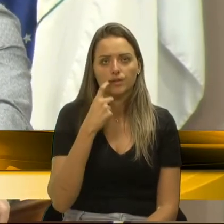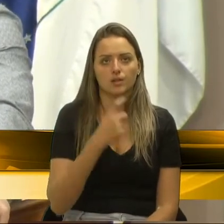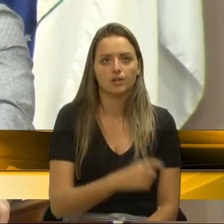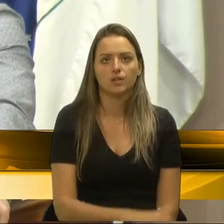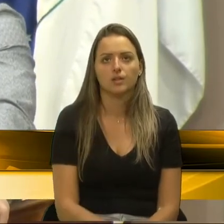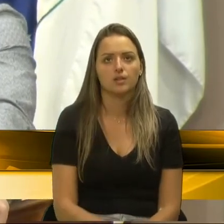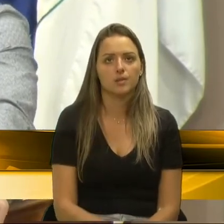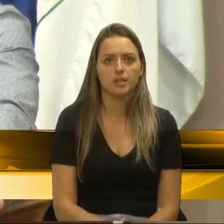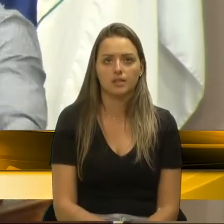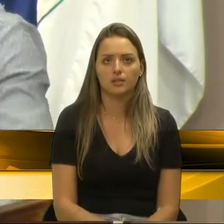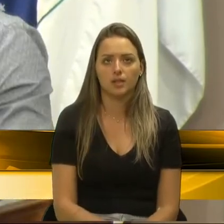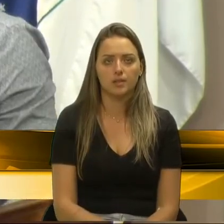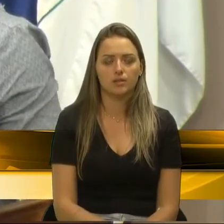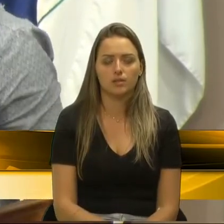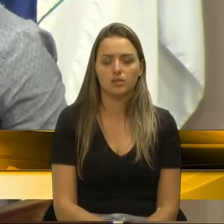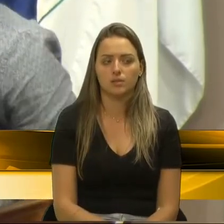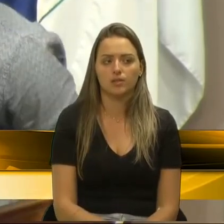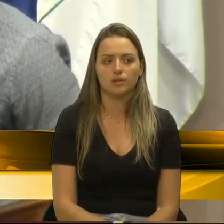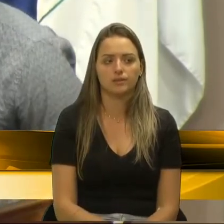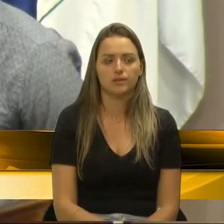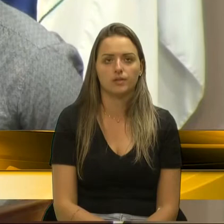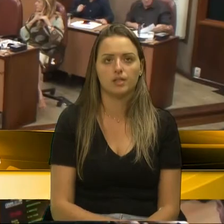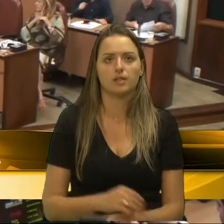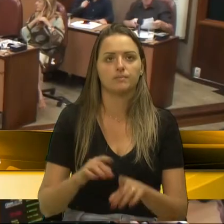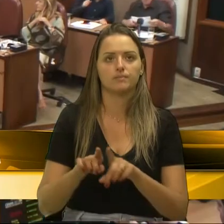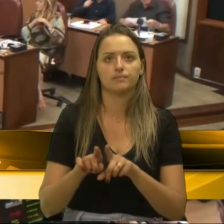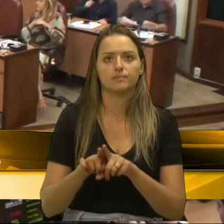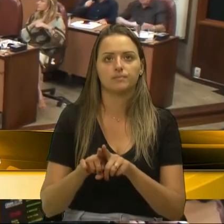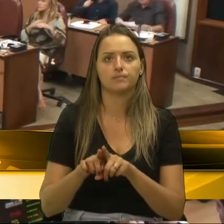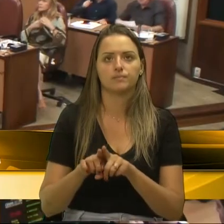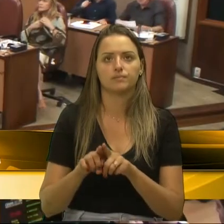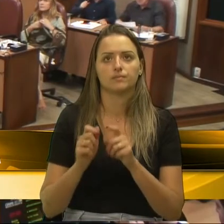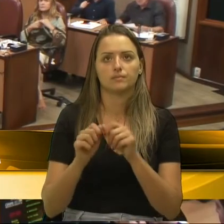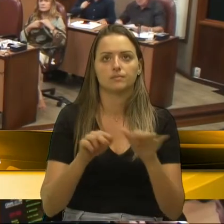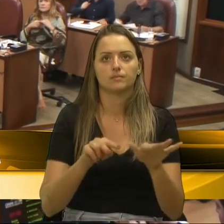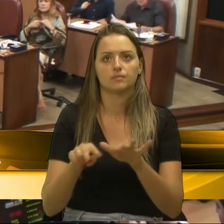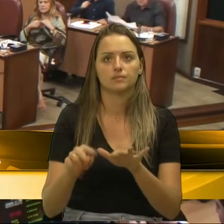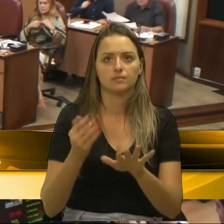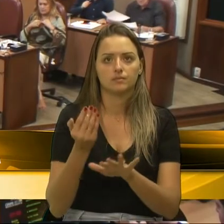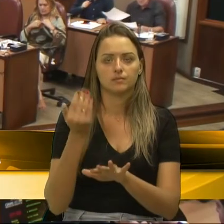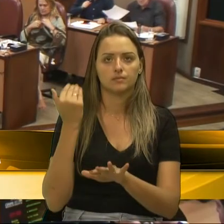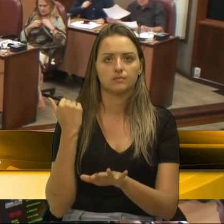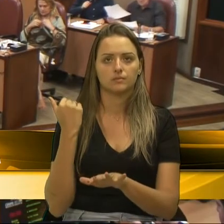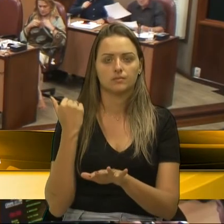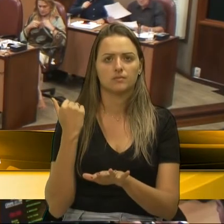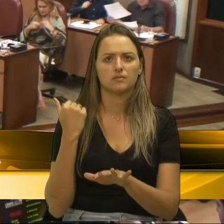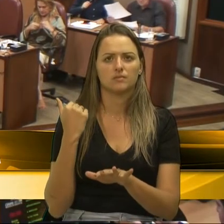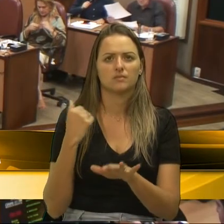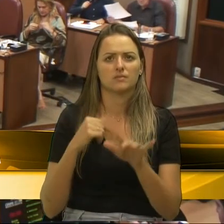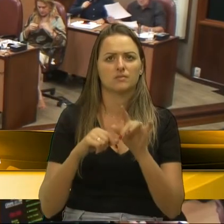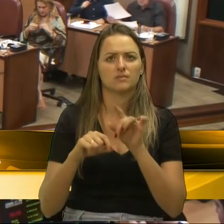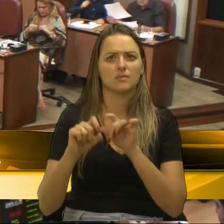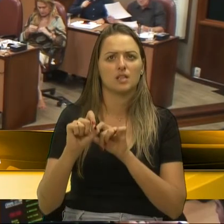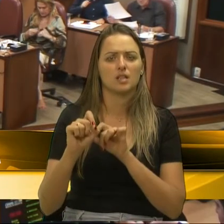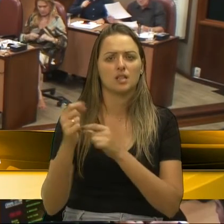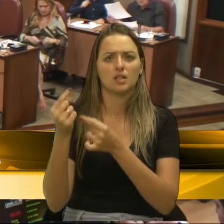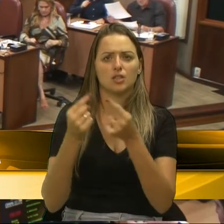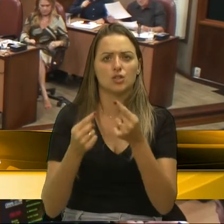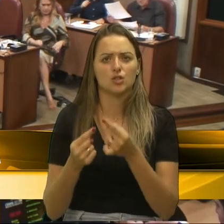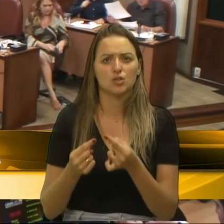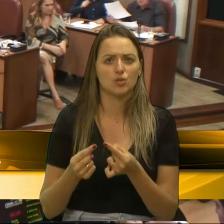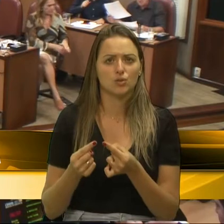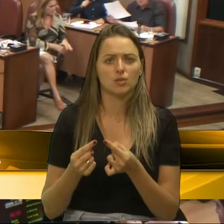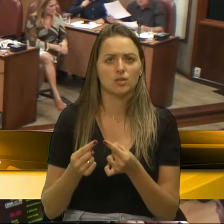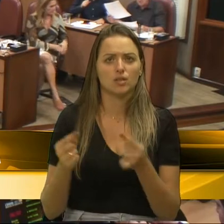primeiramente, de comentar pela condução da reunião na semana passada. E a gente debateu muito, né, vereadora Paula,